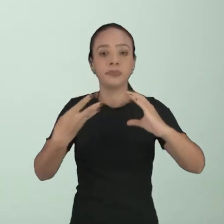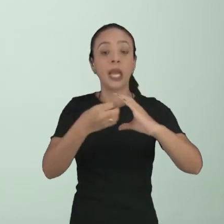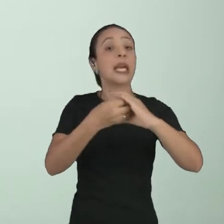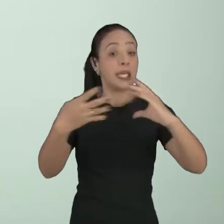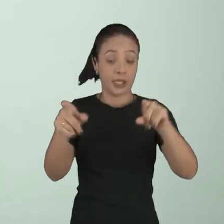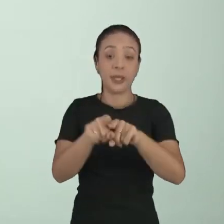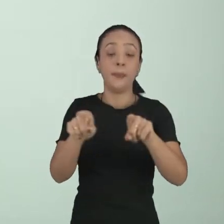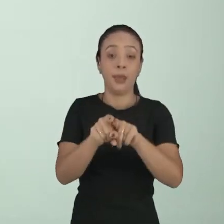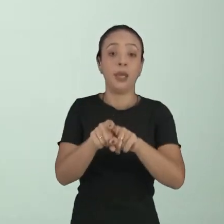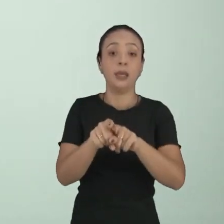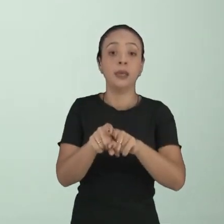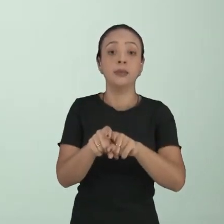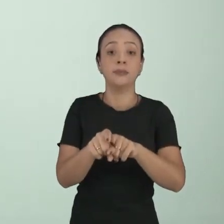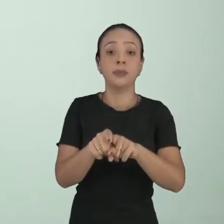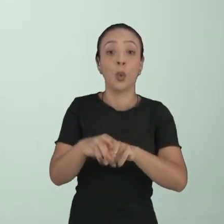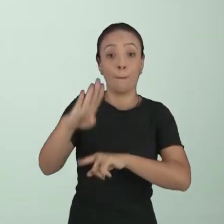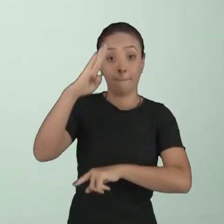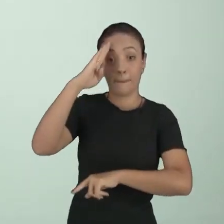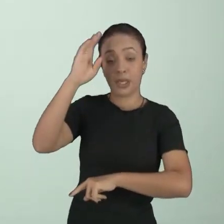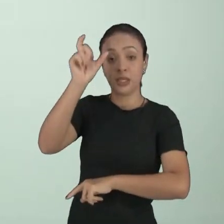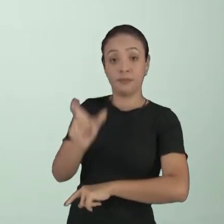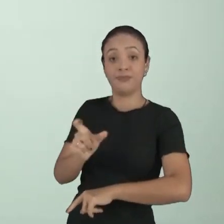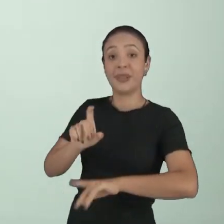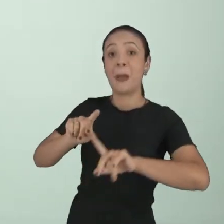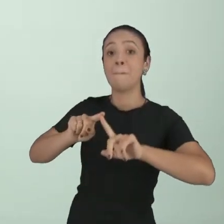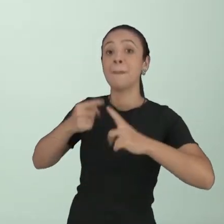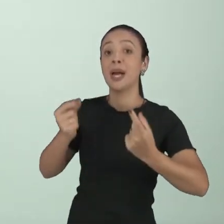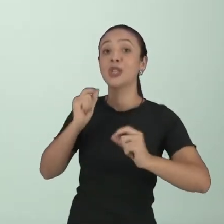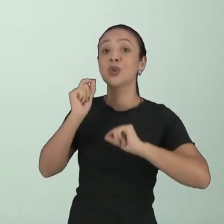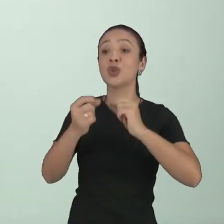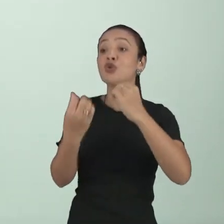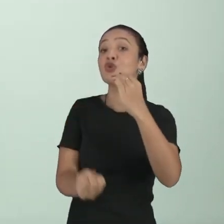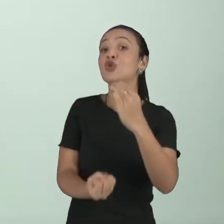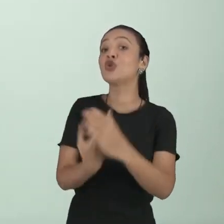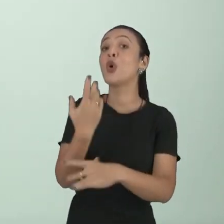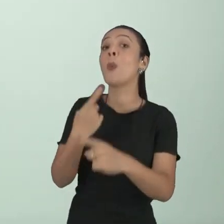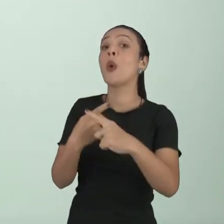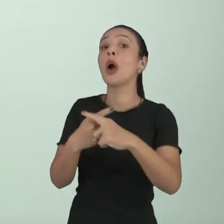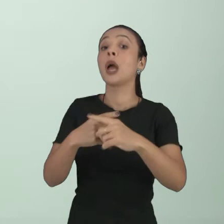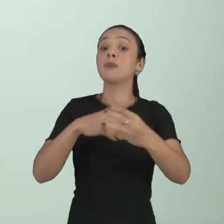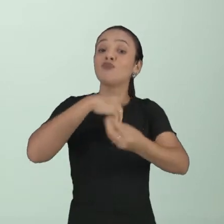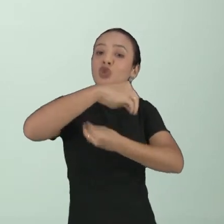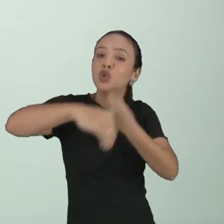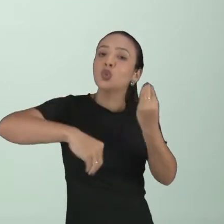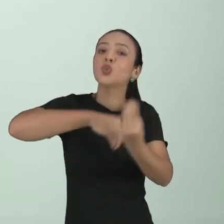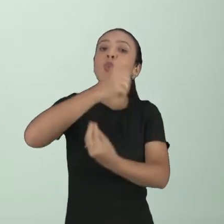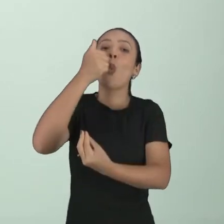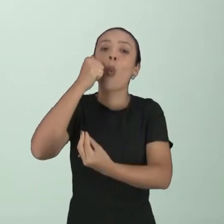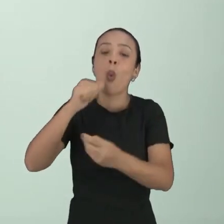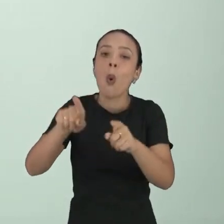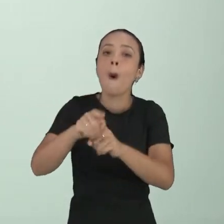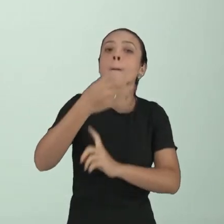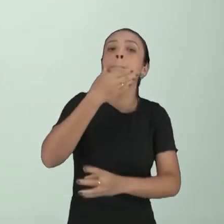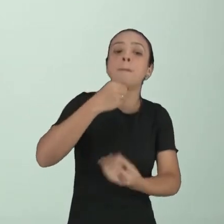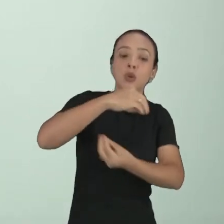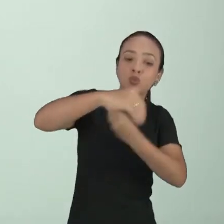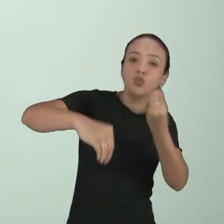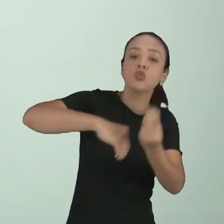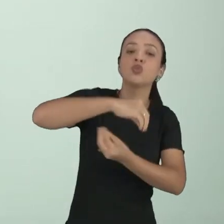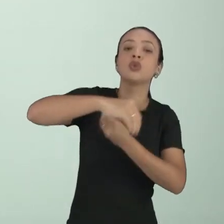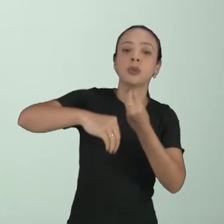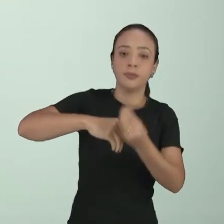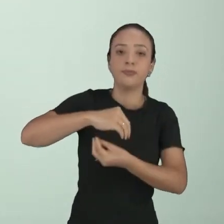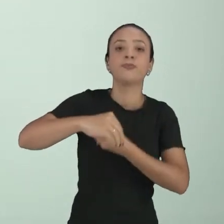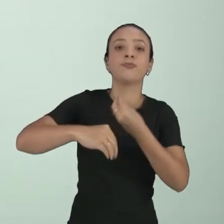características dos seus parentais, mas como ele é o resultado da mistura do material genético do pai e da mãe, ele vai ter